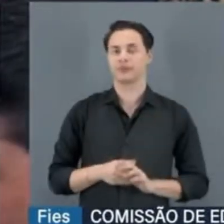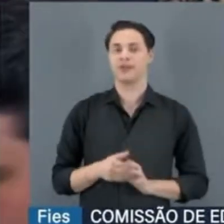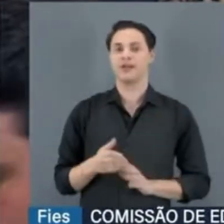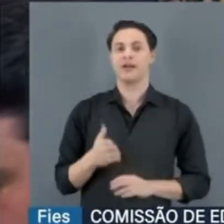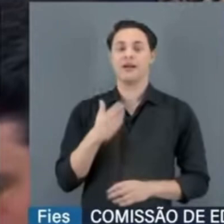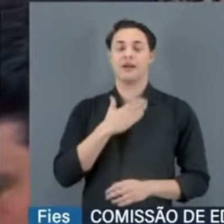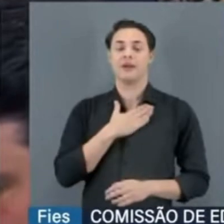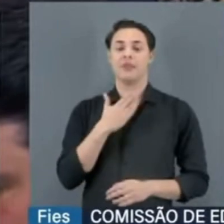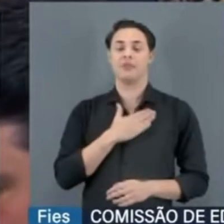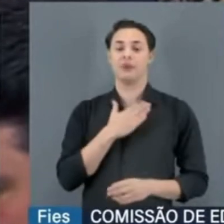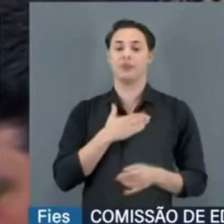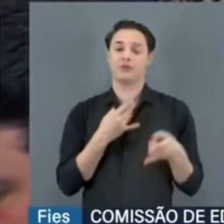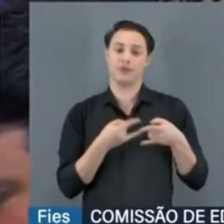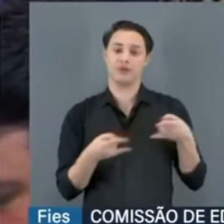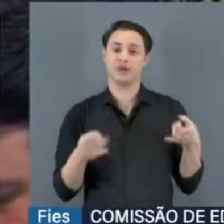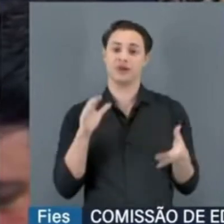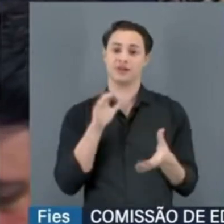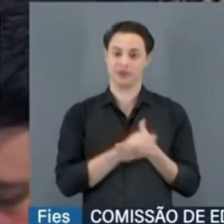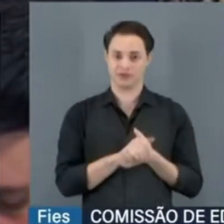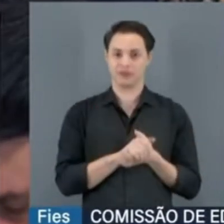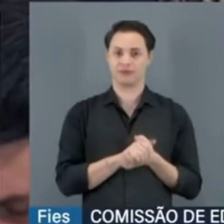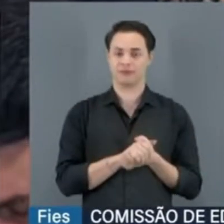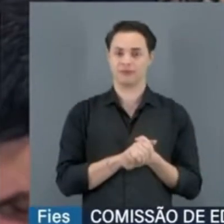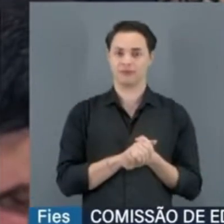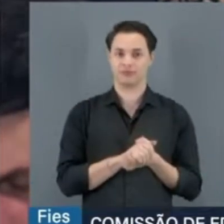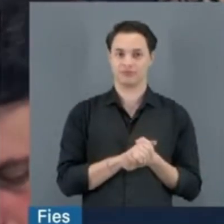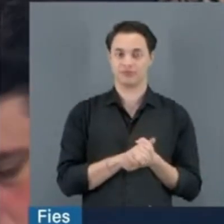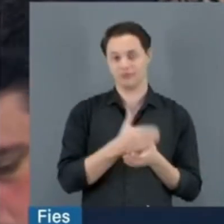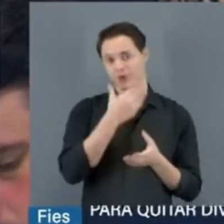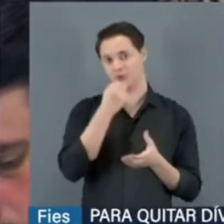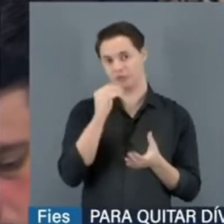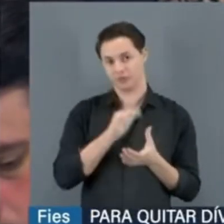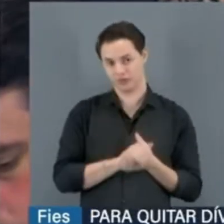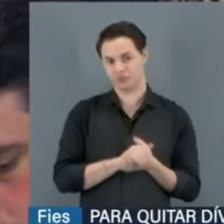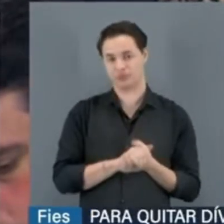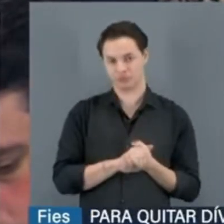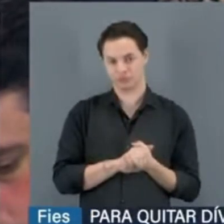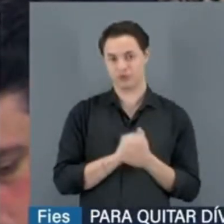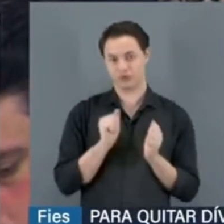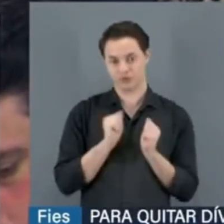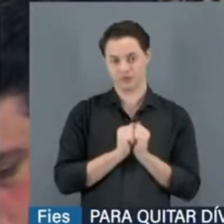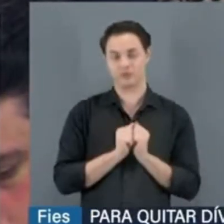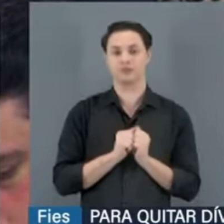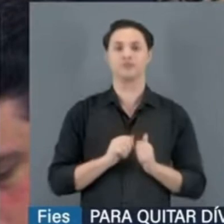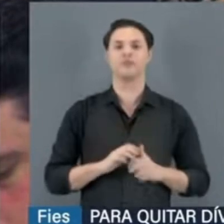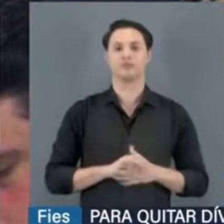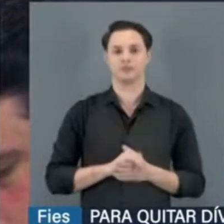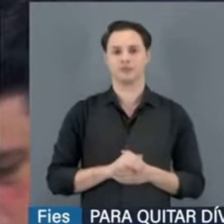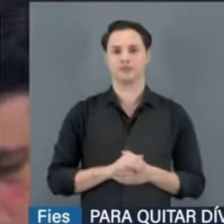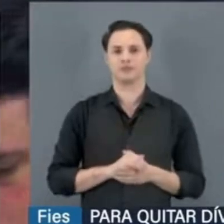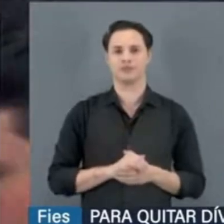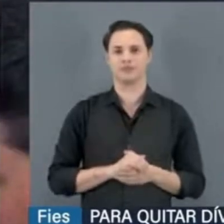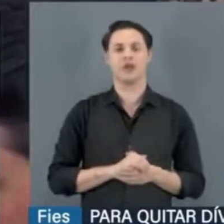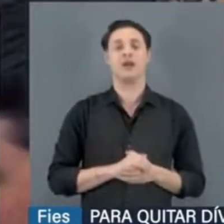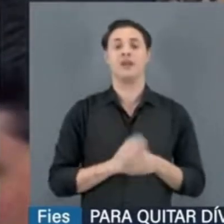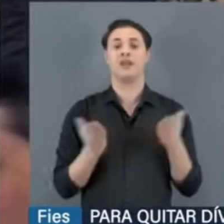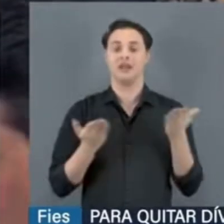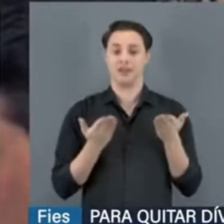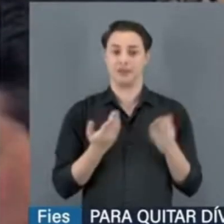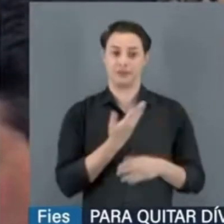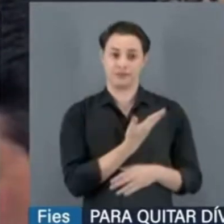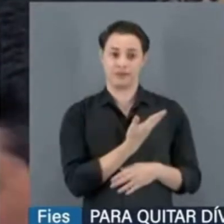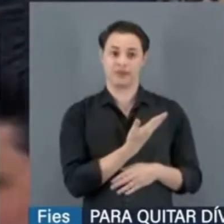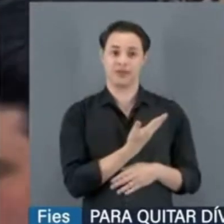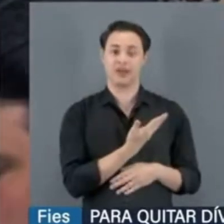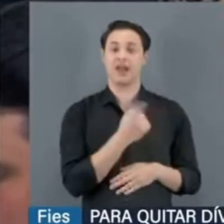de casamento com meu esposo. E essas duas certidões são certidões